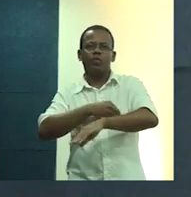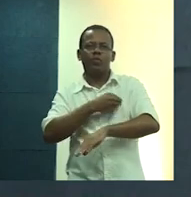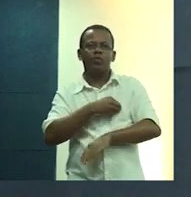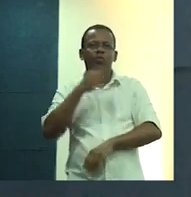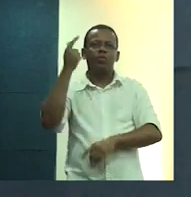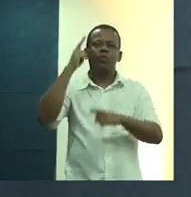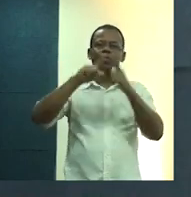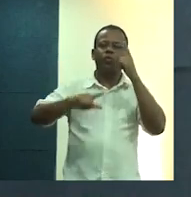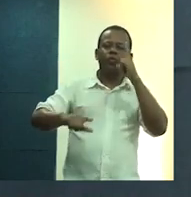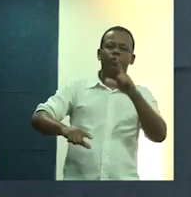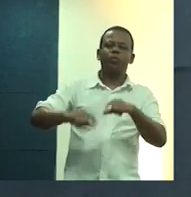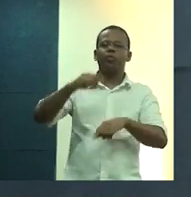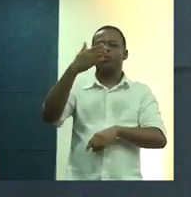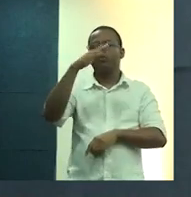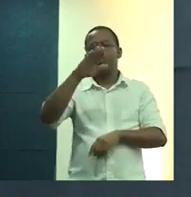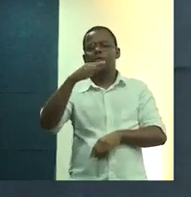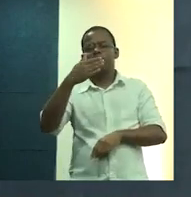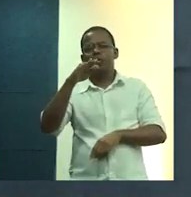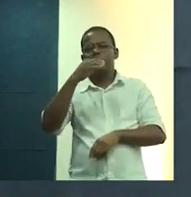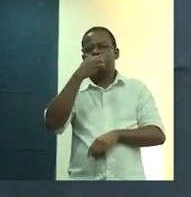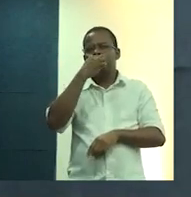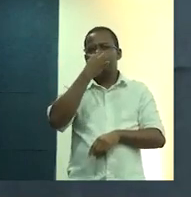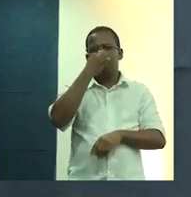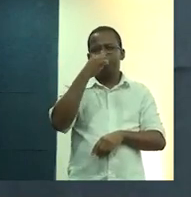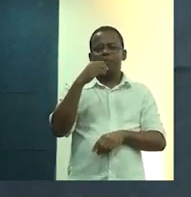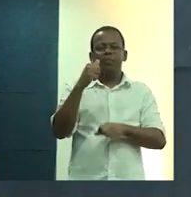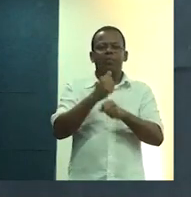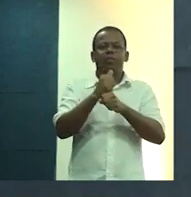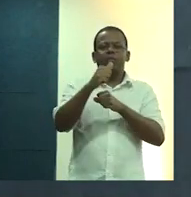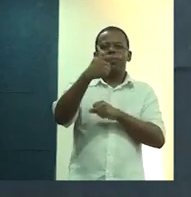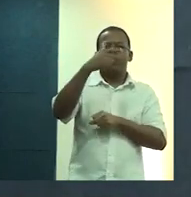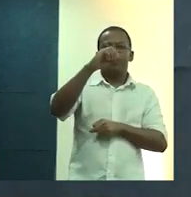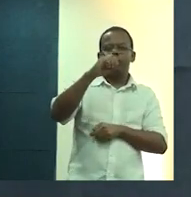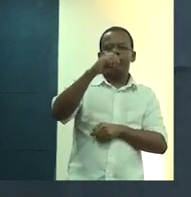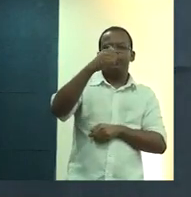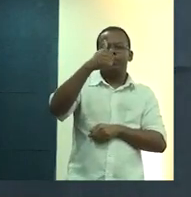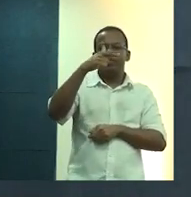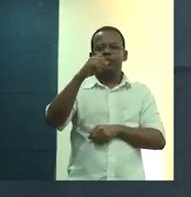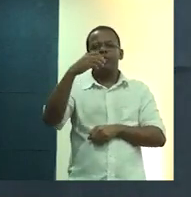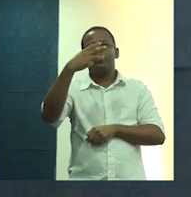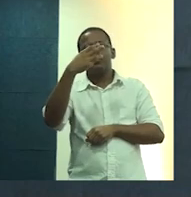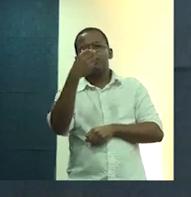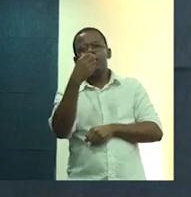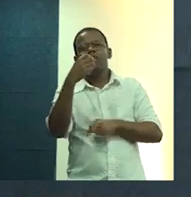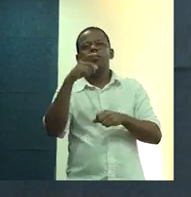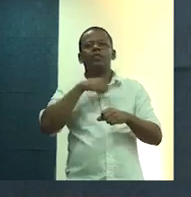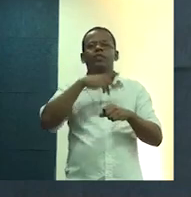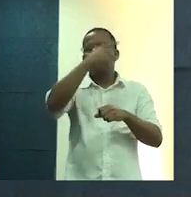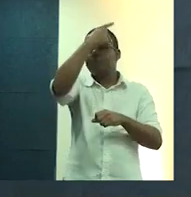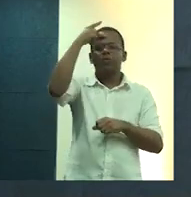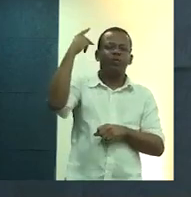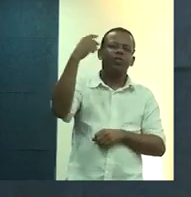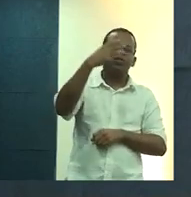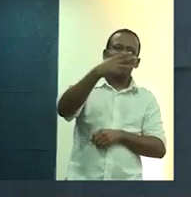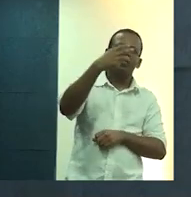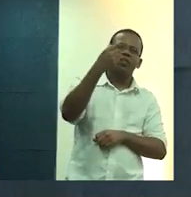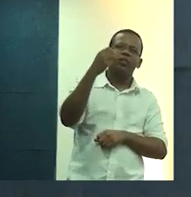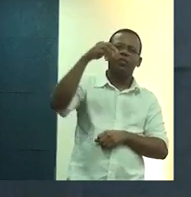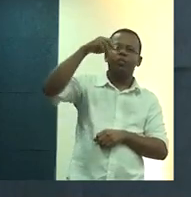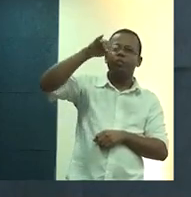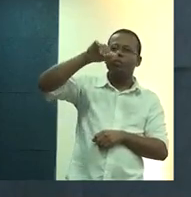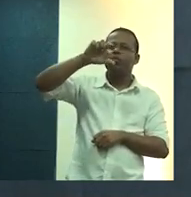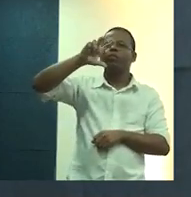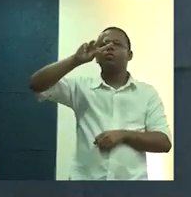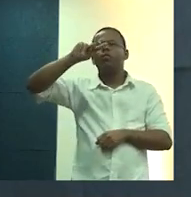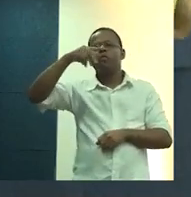é uma média de esse são Dados ainda de 2010 de 36 milhões de pessoas porque o tipologia entre Urbana